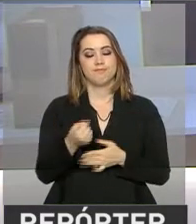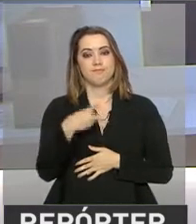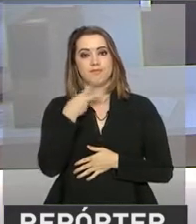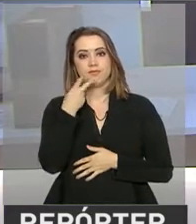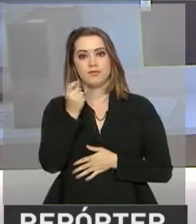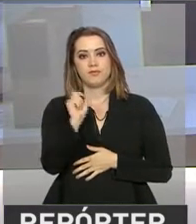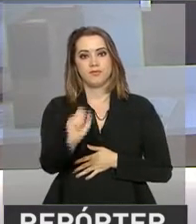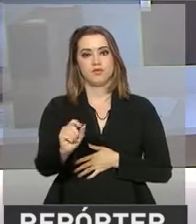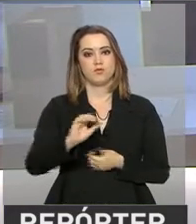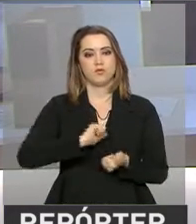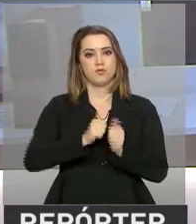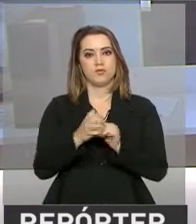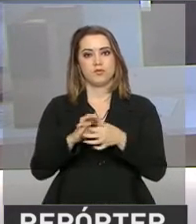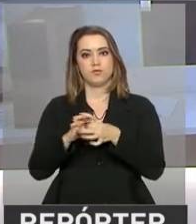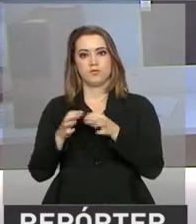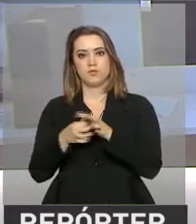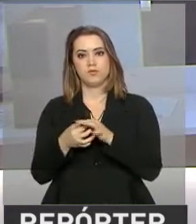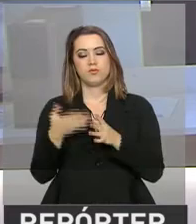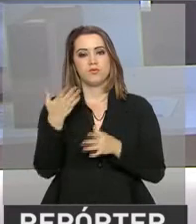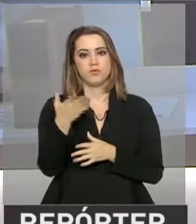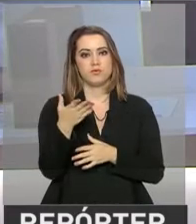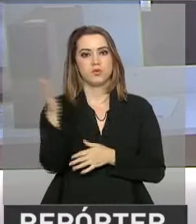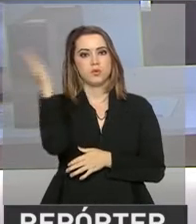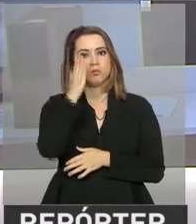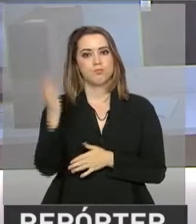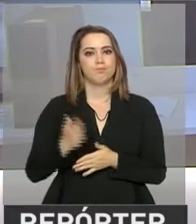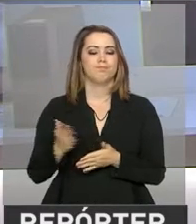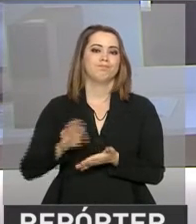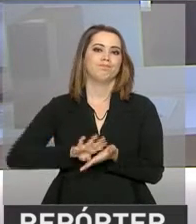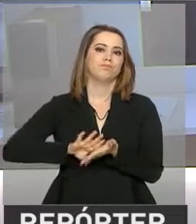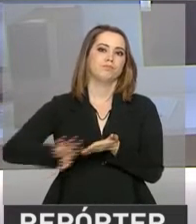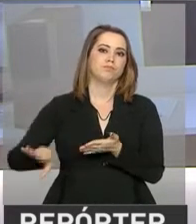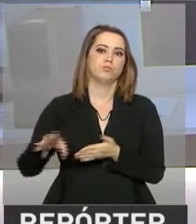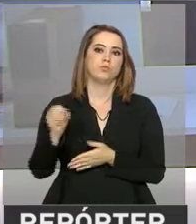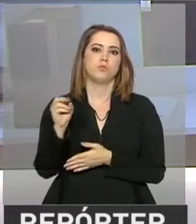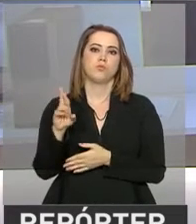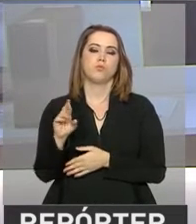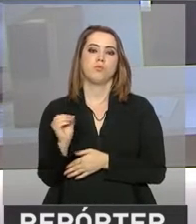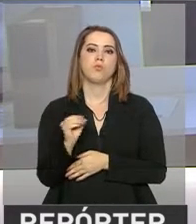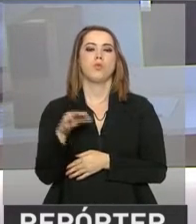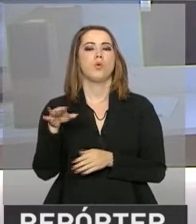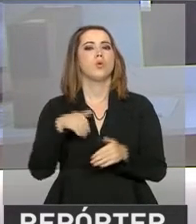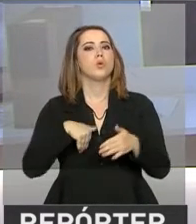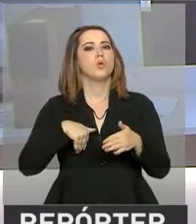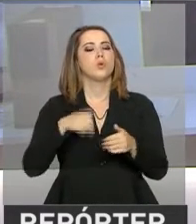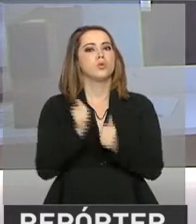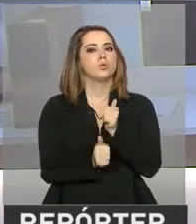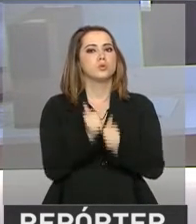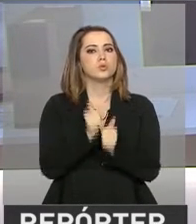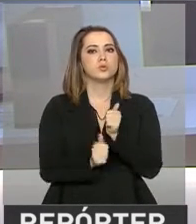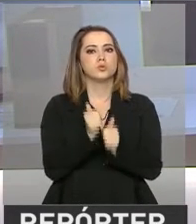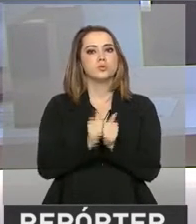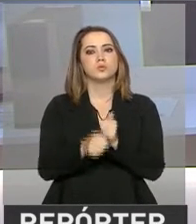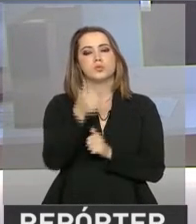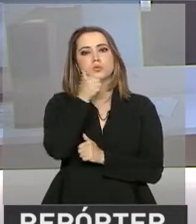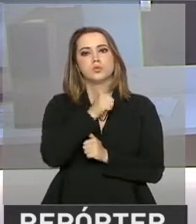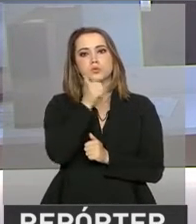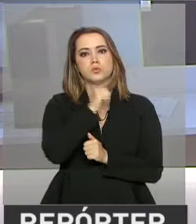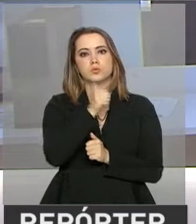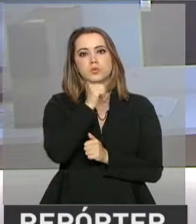Vamos continuar falando então de Jogos Olímpicos. O Brasil está fora da disputa do ouro no futebol feminino e a dupla Larissa e Thalita